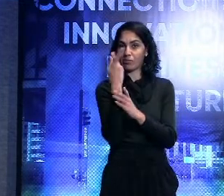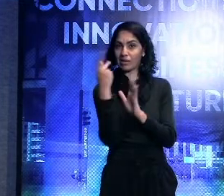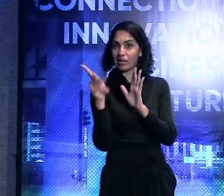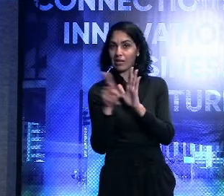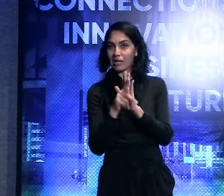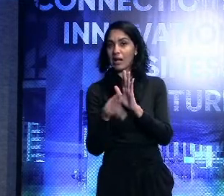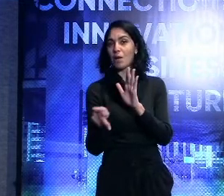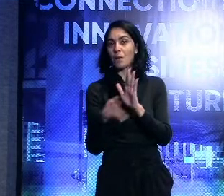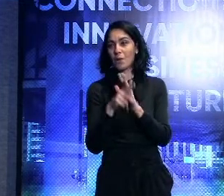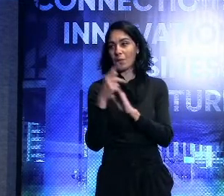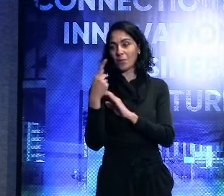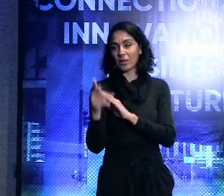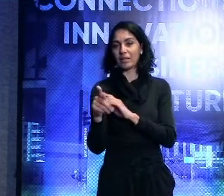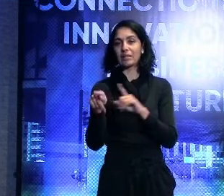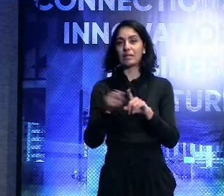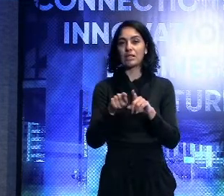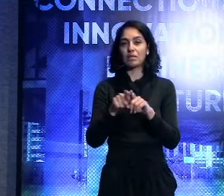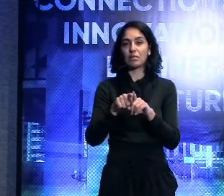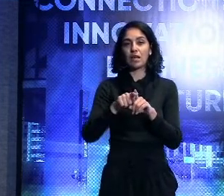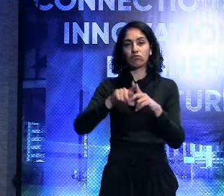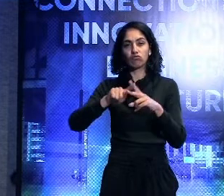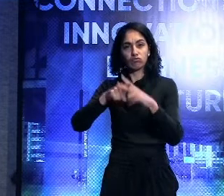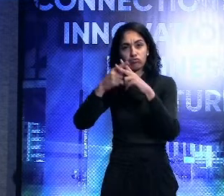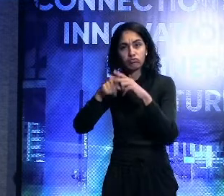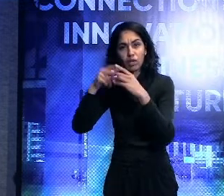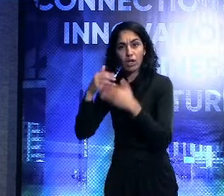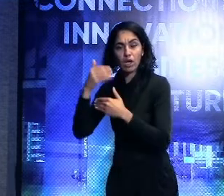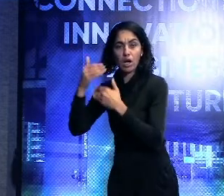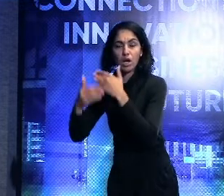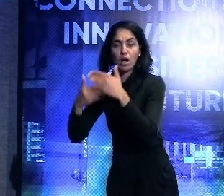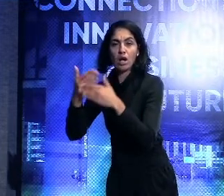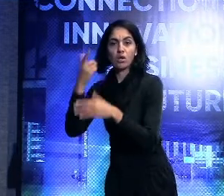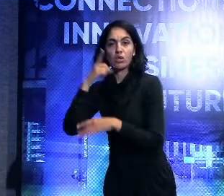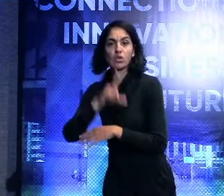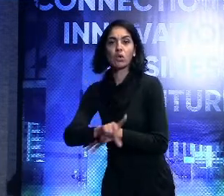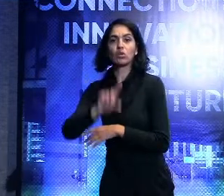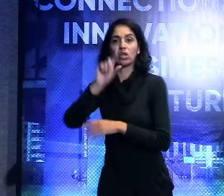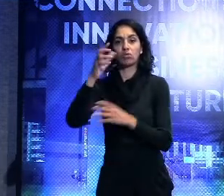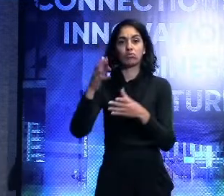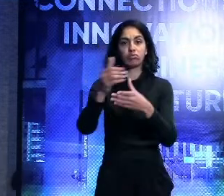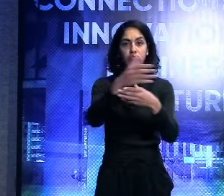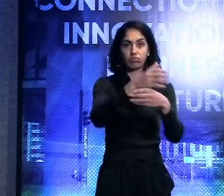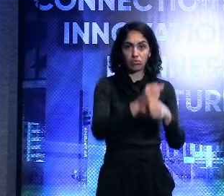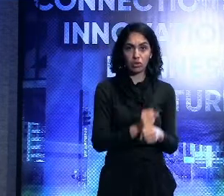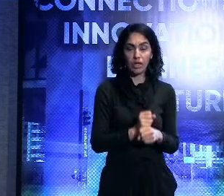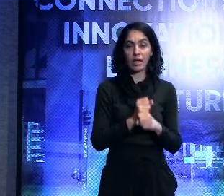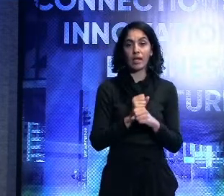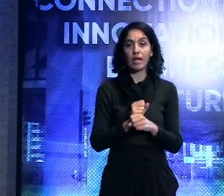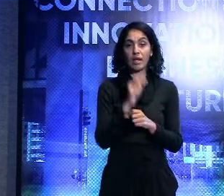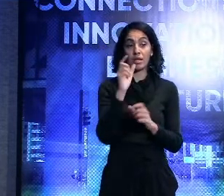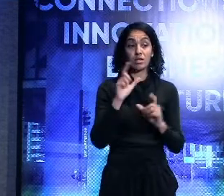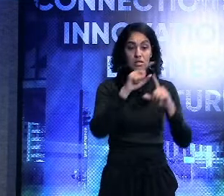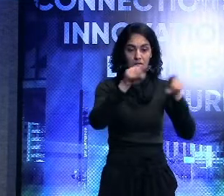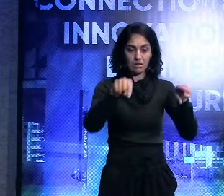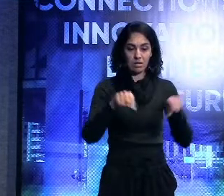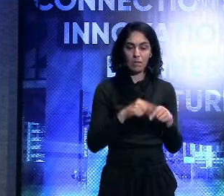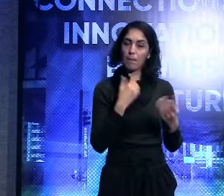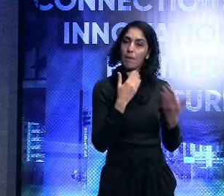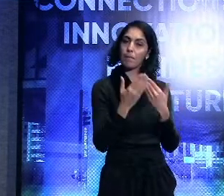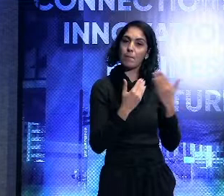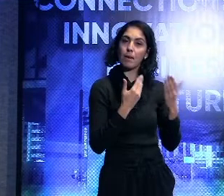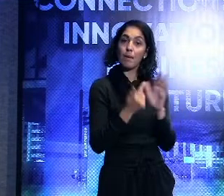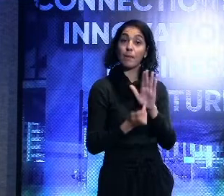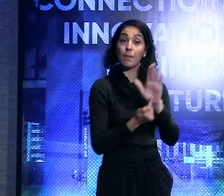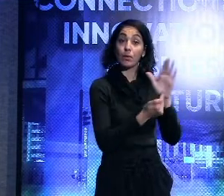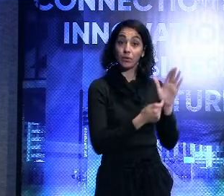visibilidade e alinhamento. Quando a gente está num processo onde a gente consegue juntar todas essas pessoas em uma sala para conversar, para mostrar o